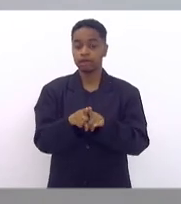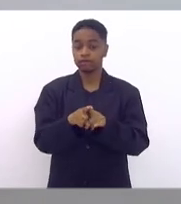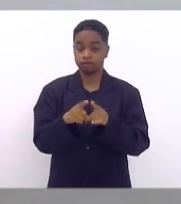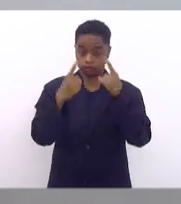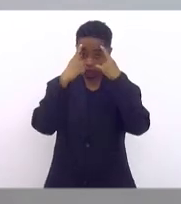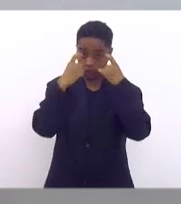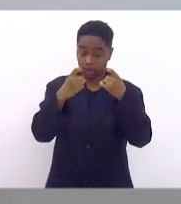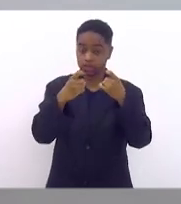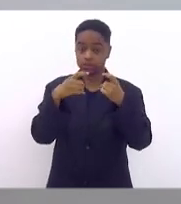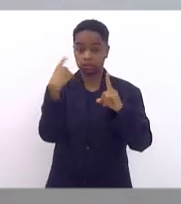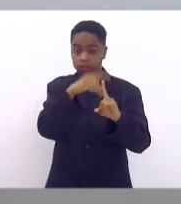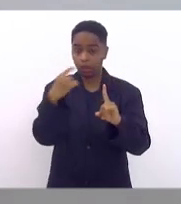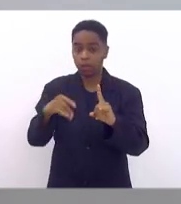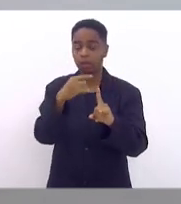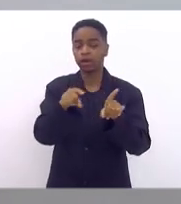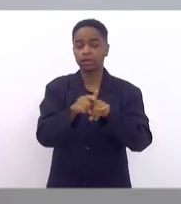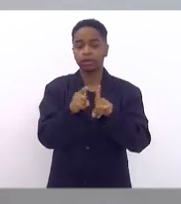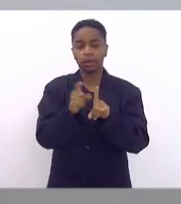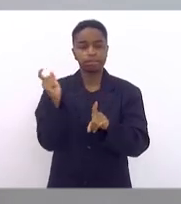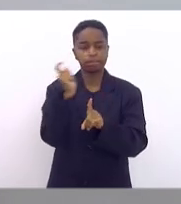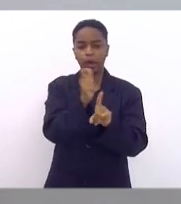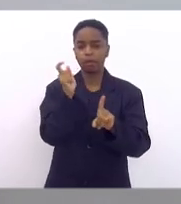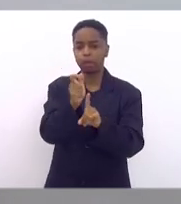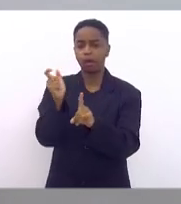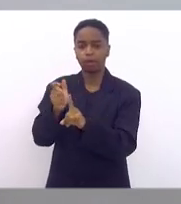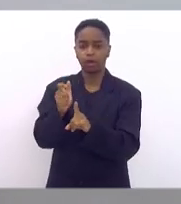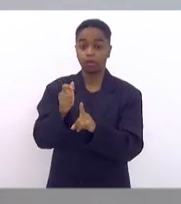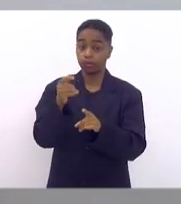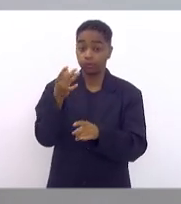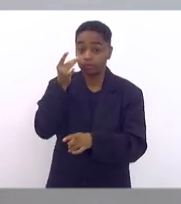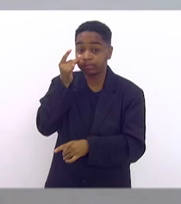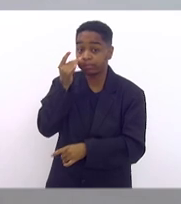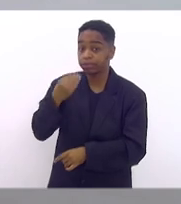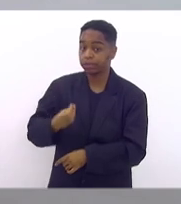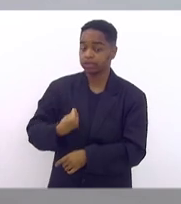física, violência psicológica no próprio presencial.